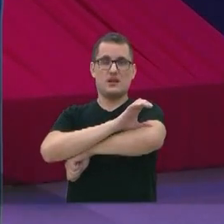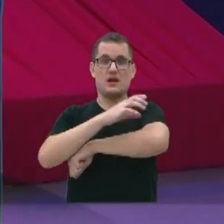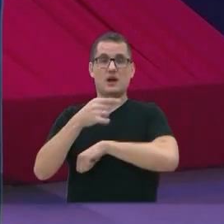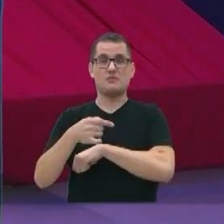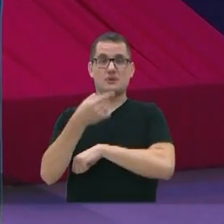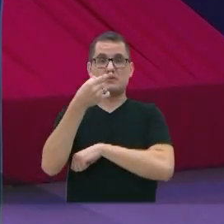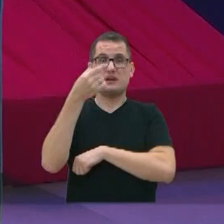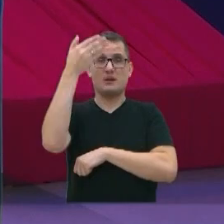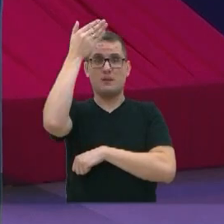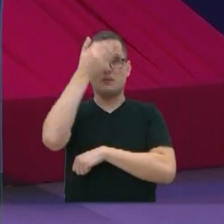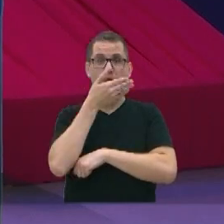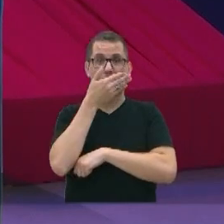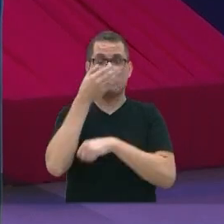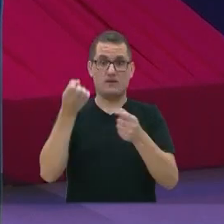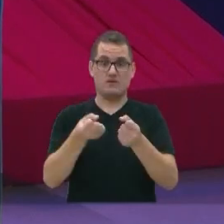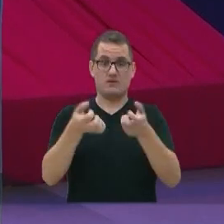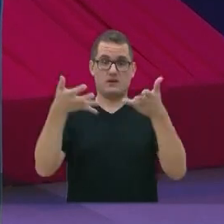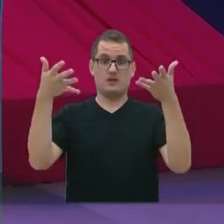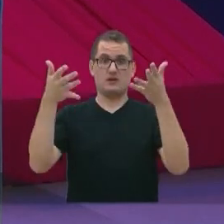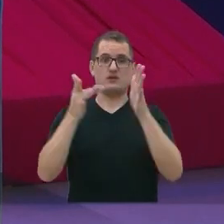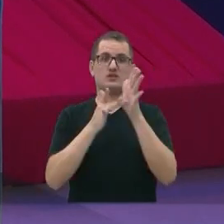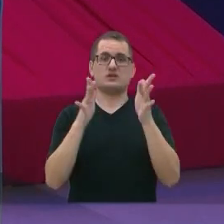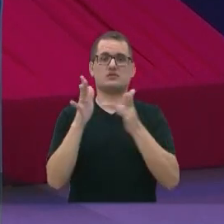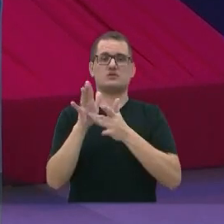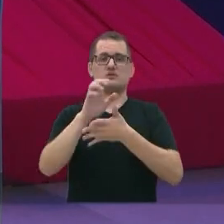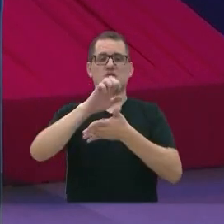de Jesus no Evangelho de João.